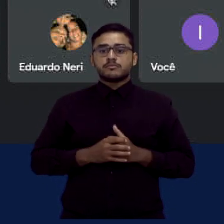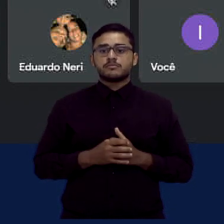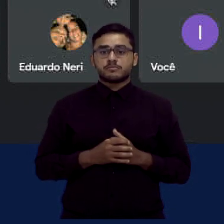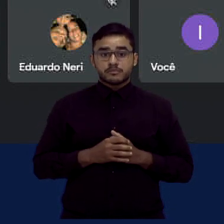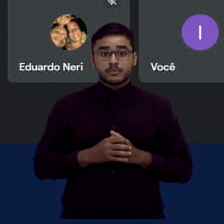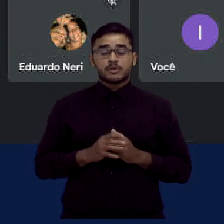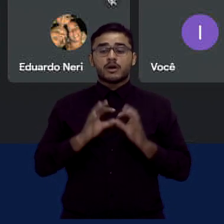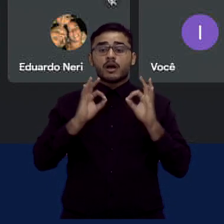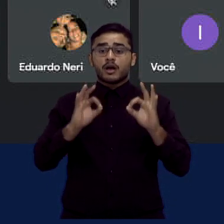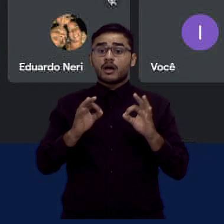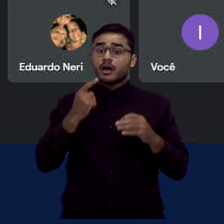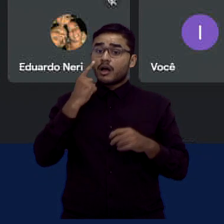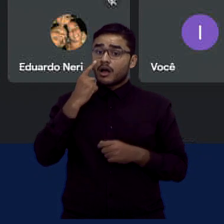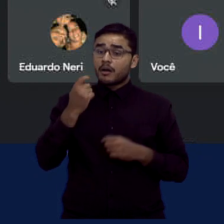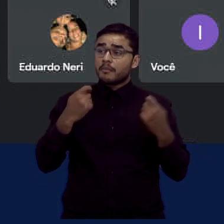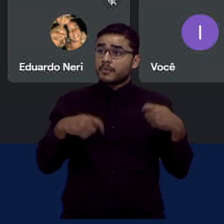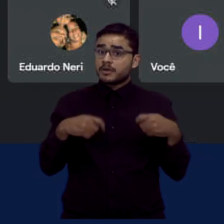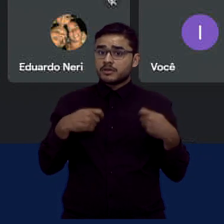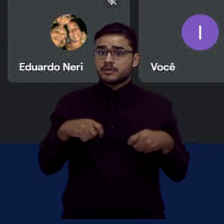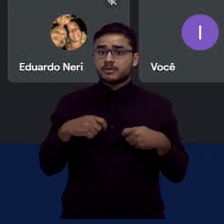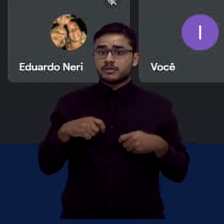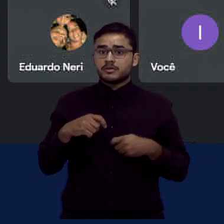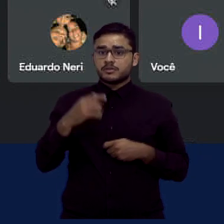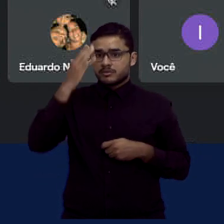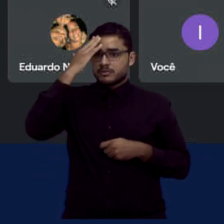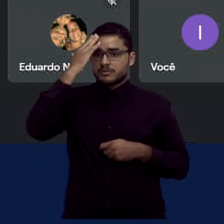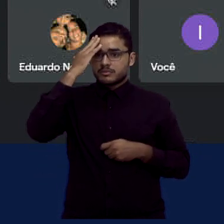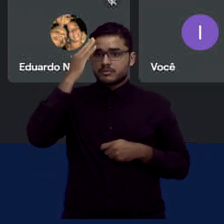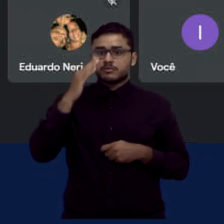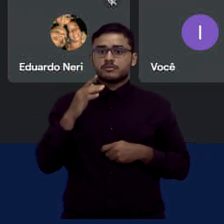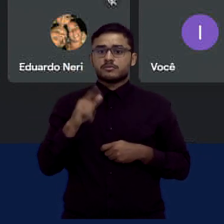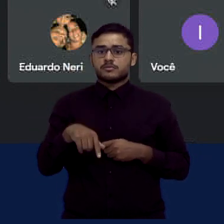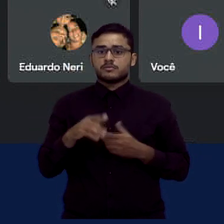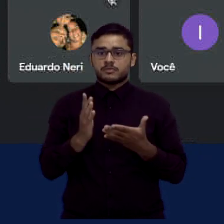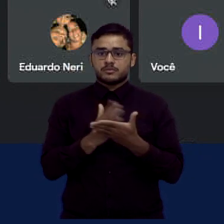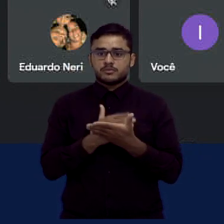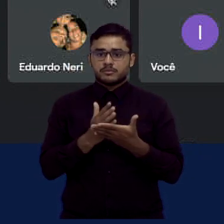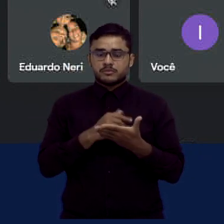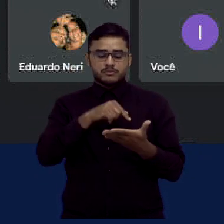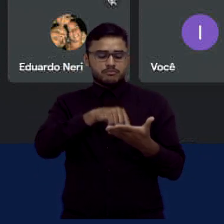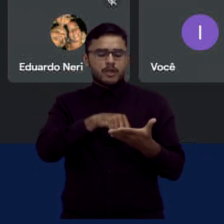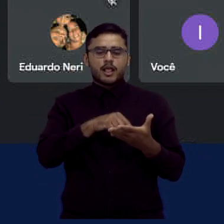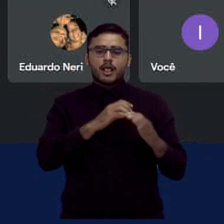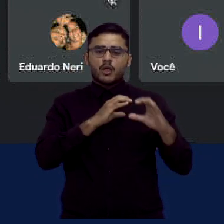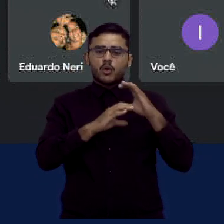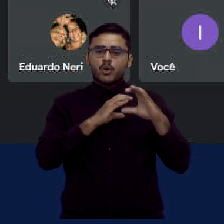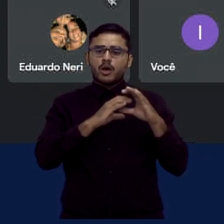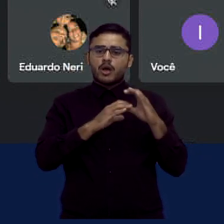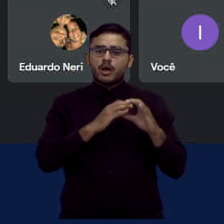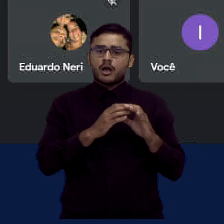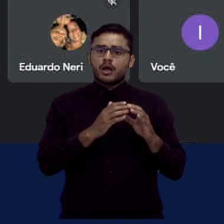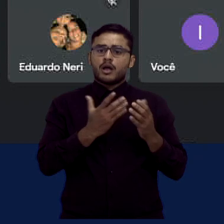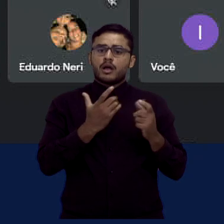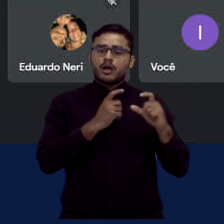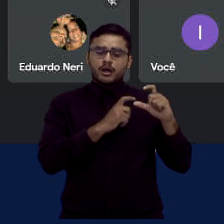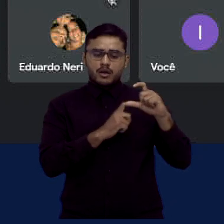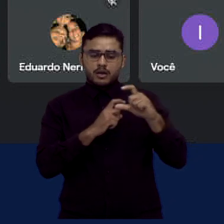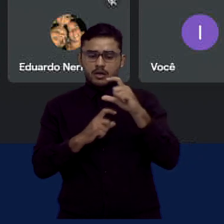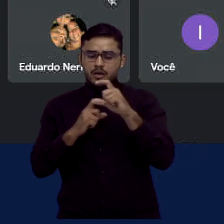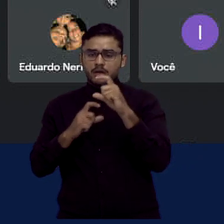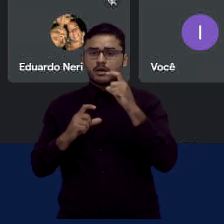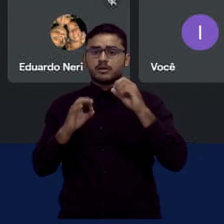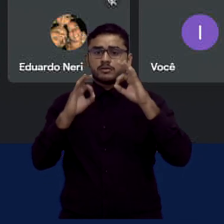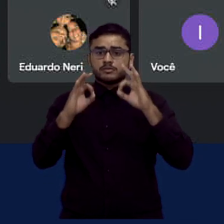se comunica em termos de superfície, né, em quadrinhos. Isso se reforça, ao meu